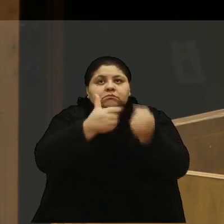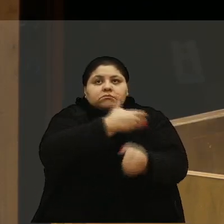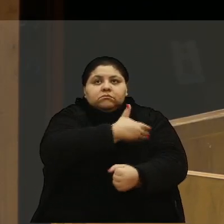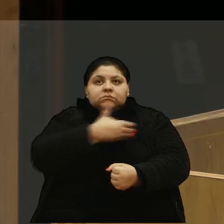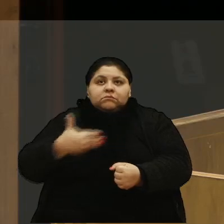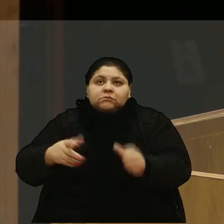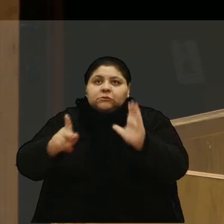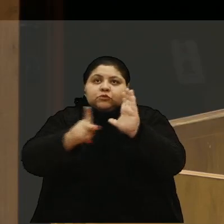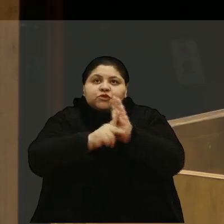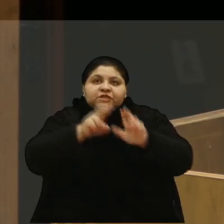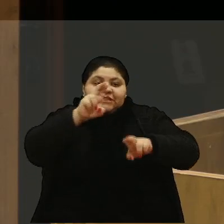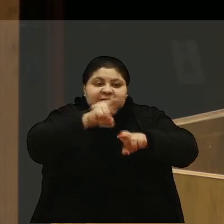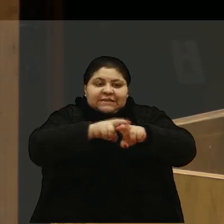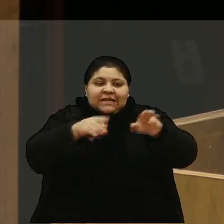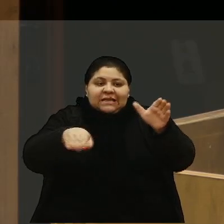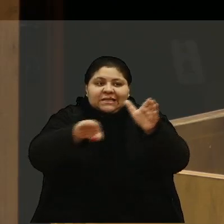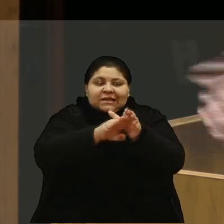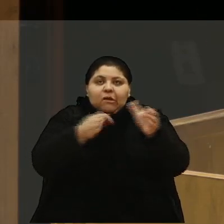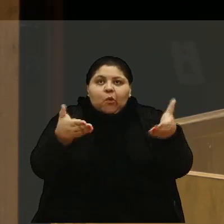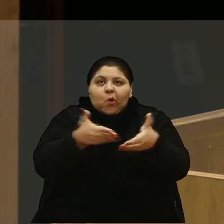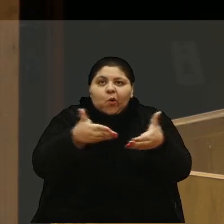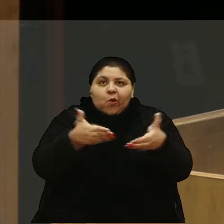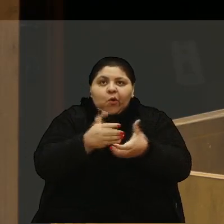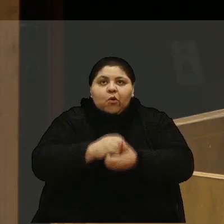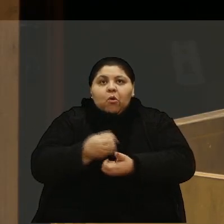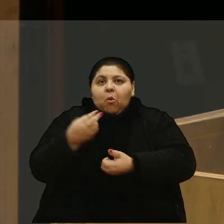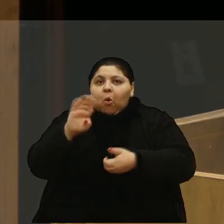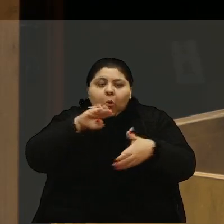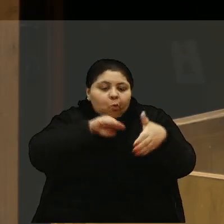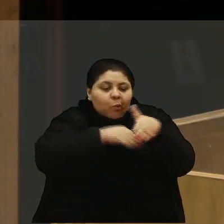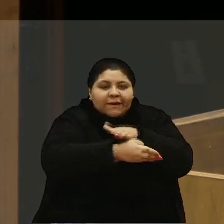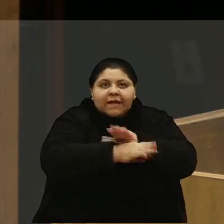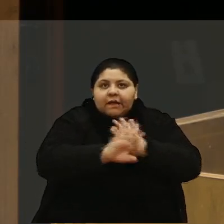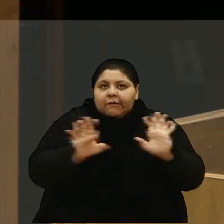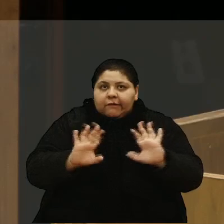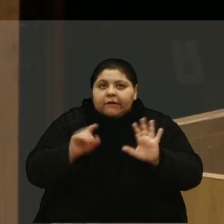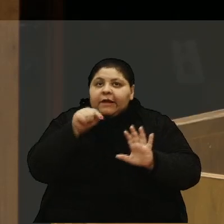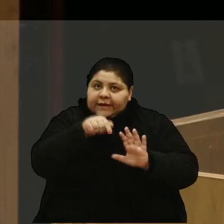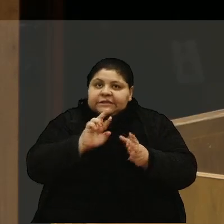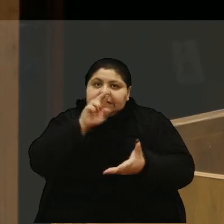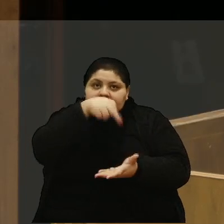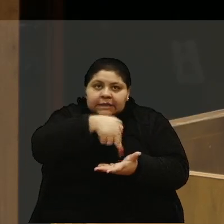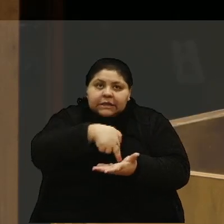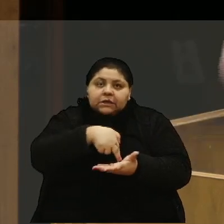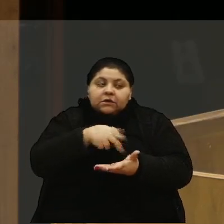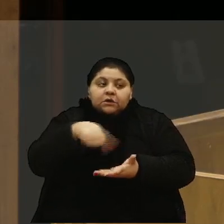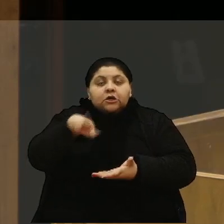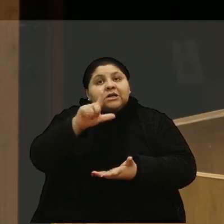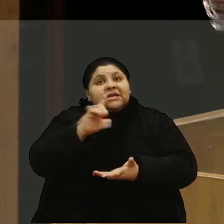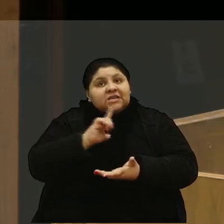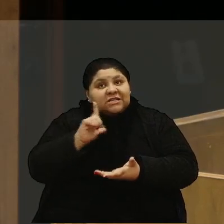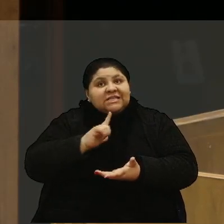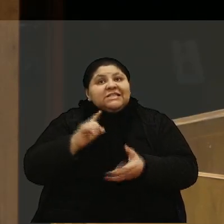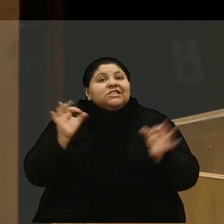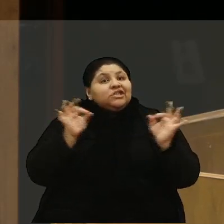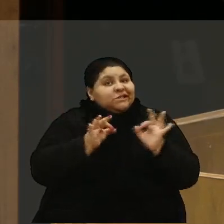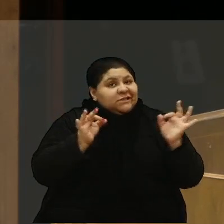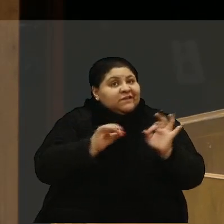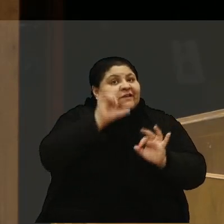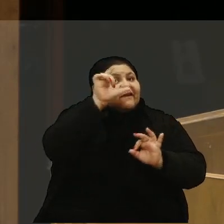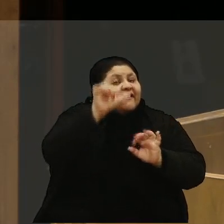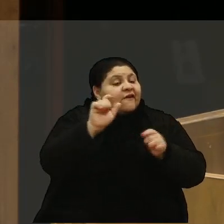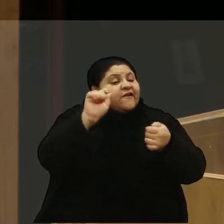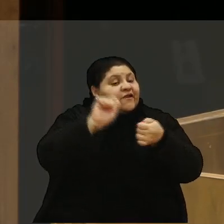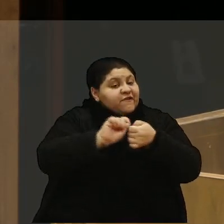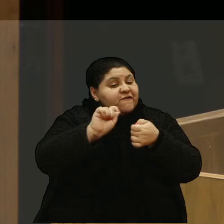o projeto sentado até hoje. Ou engavetado. Essa é a realidade. Então a gente tem que elogiar as pessoas que